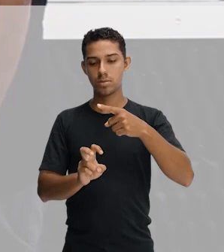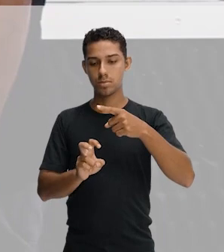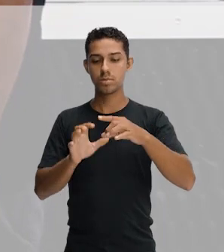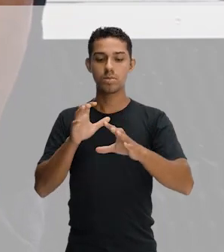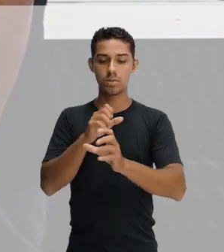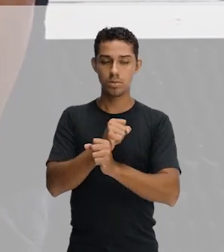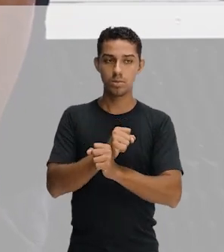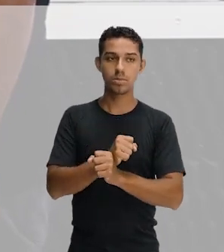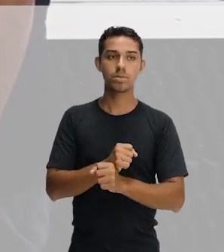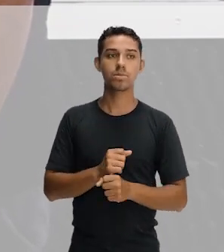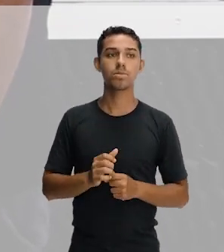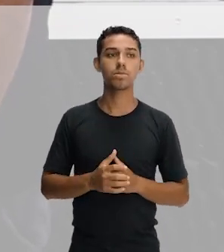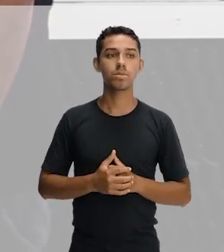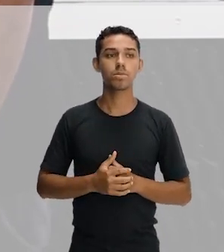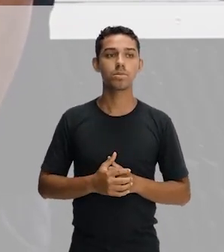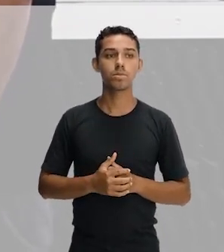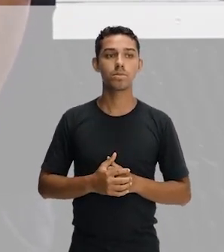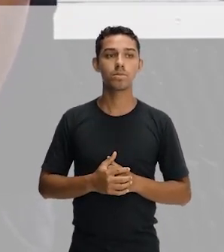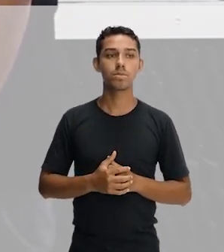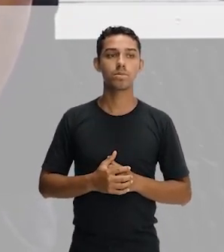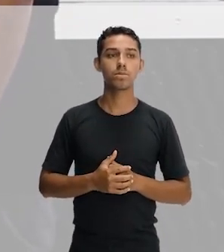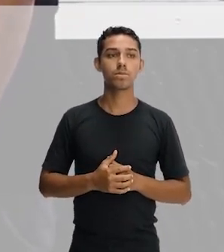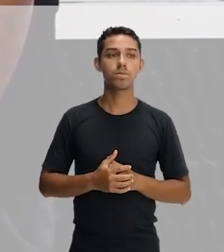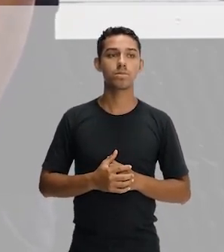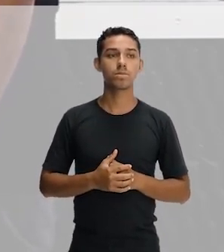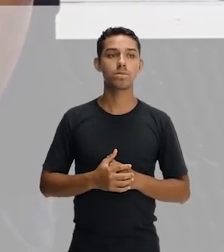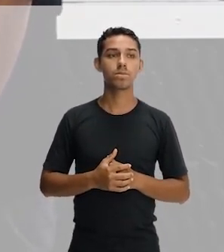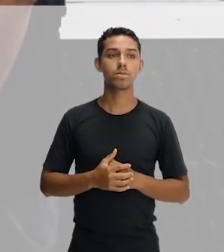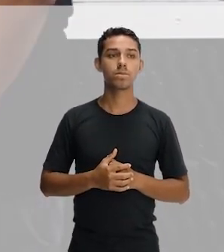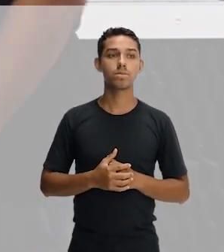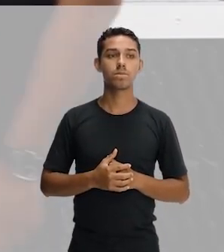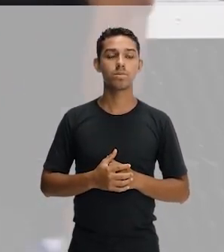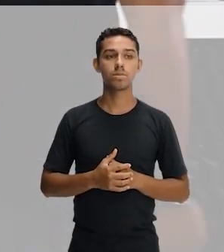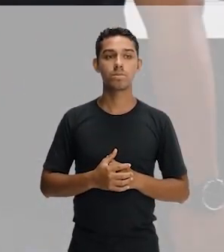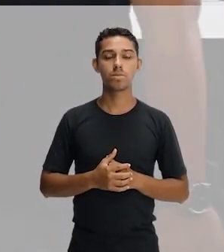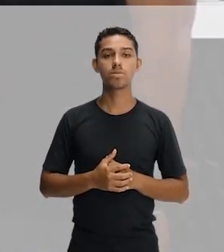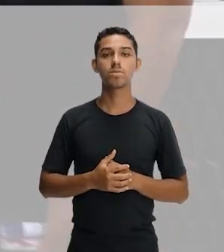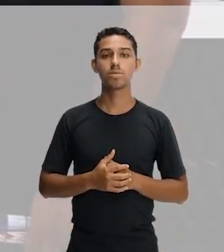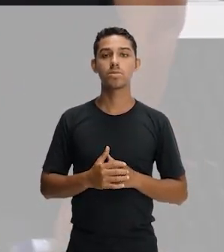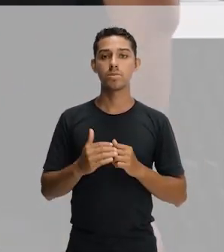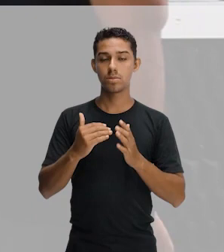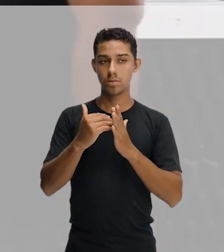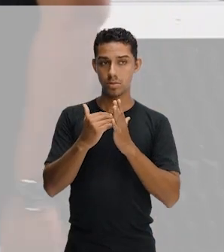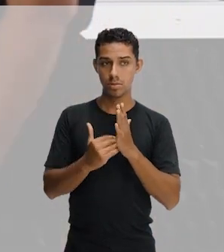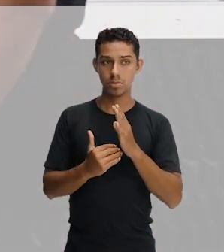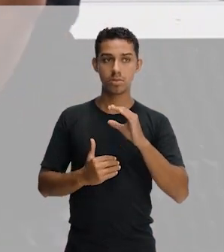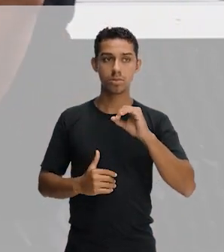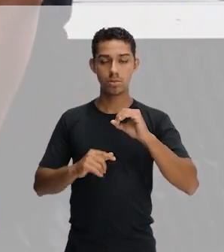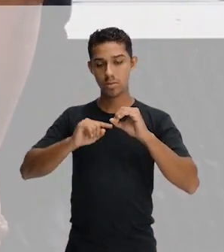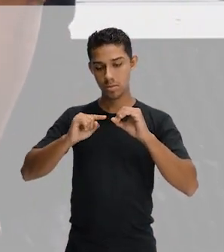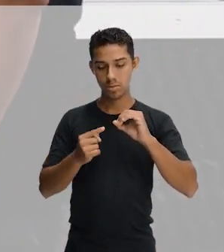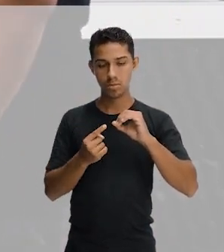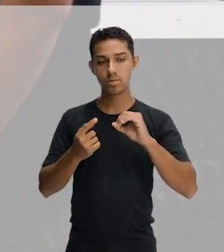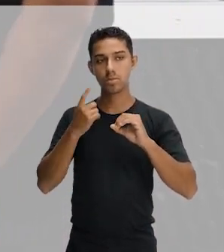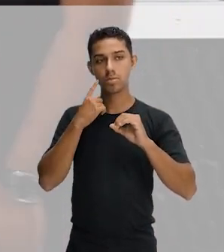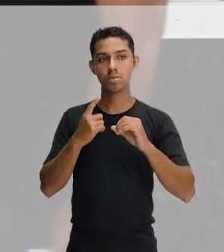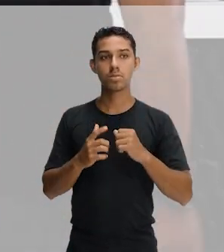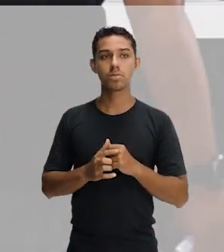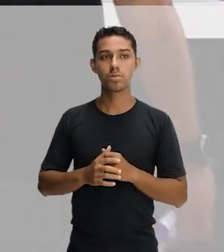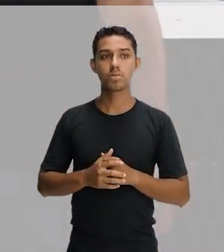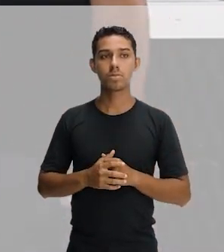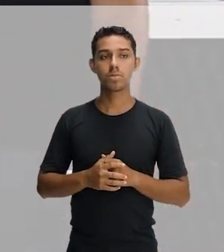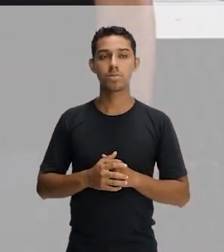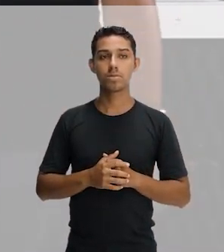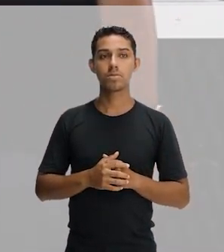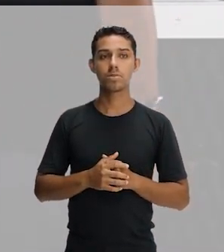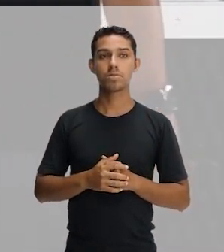dividido por 5, eu não sei quanto é que é, certo? Sei que é menor, aqui eu coloco 0 e compenso com um 0 lá em cima. Então